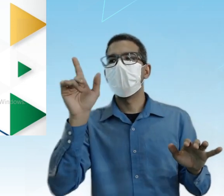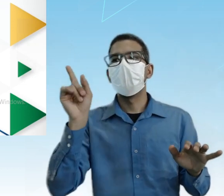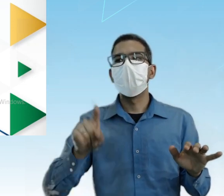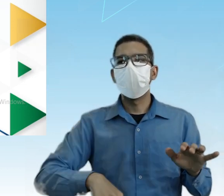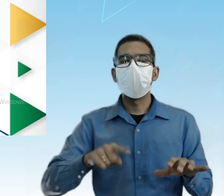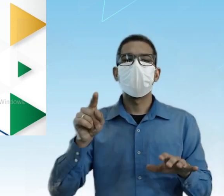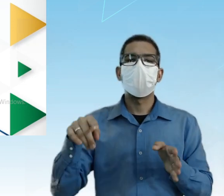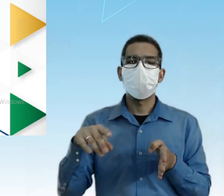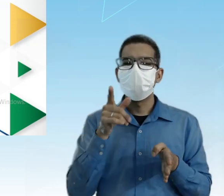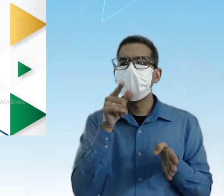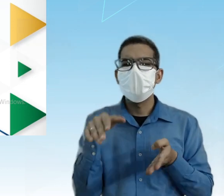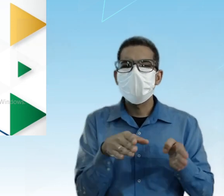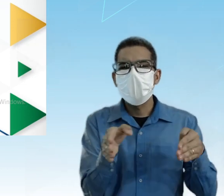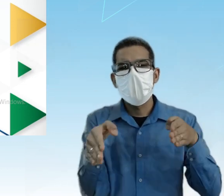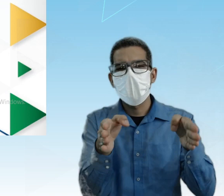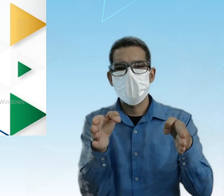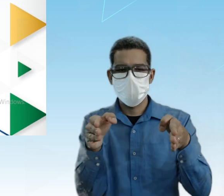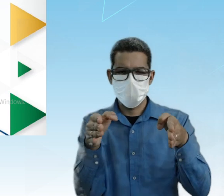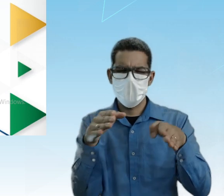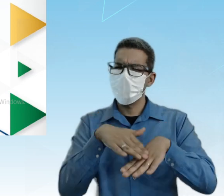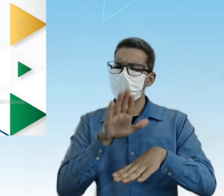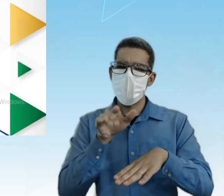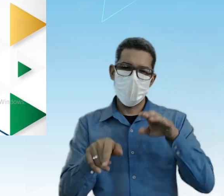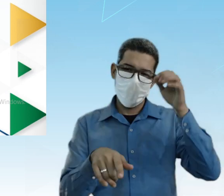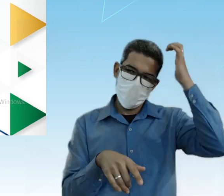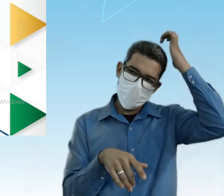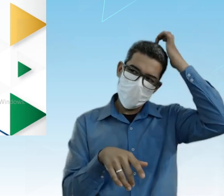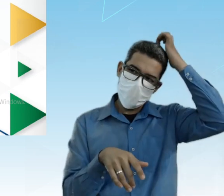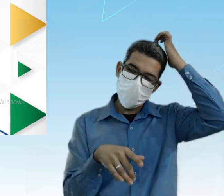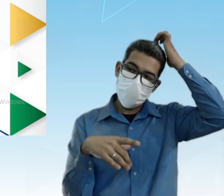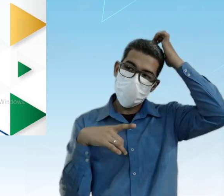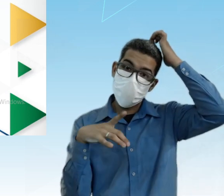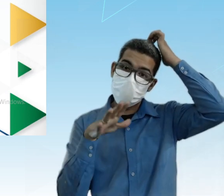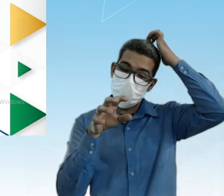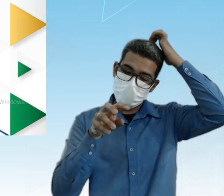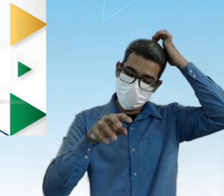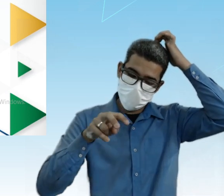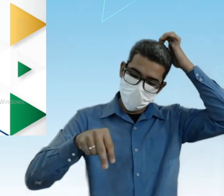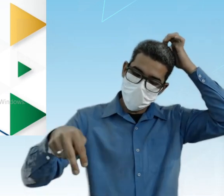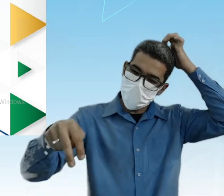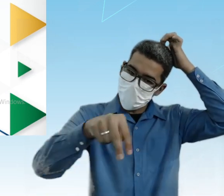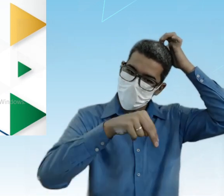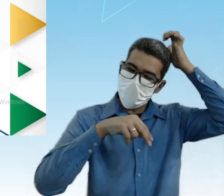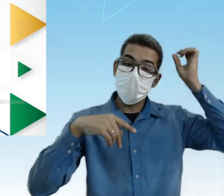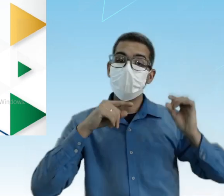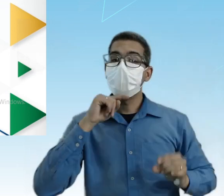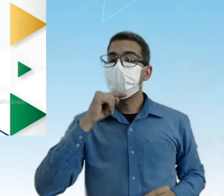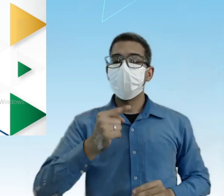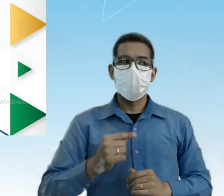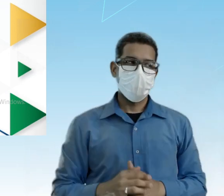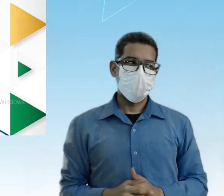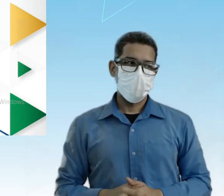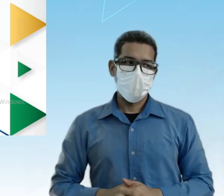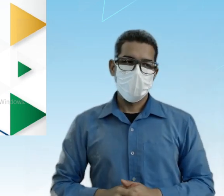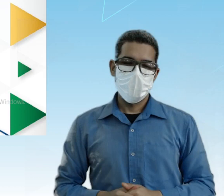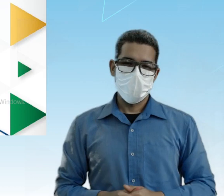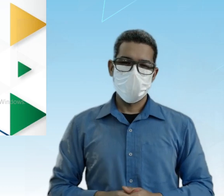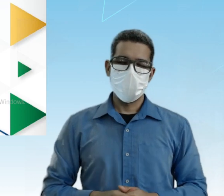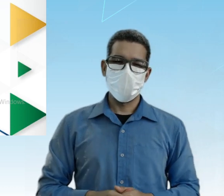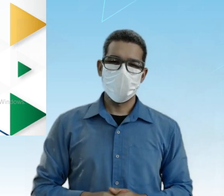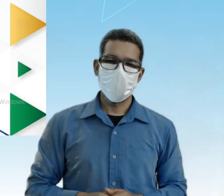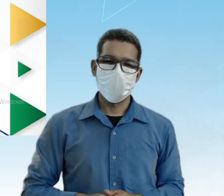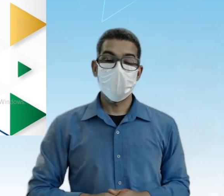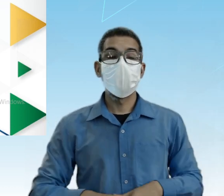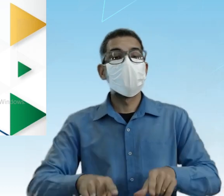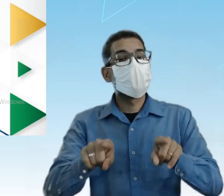de hidroviária, é mais de água. Então, menos superfície terrestre para o ser humano ficar nesse quilômetro quadrado. E